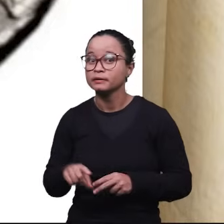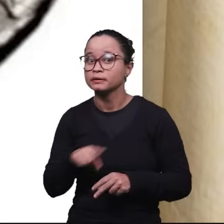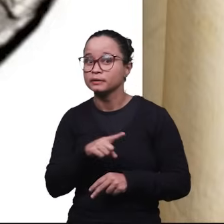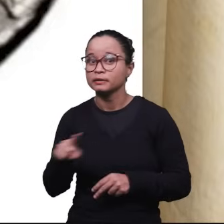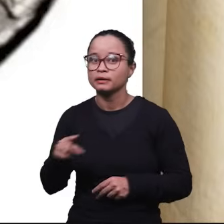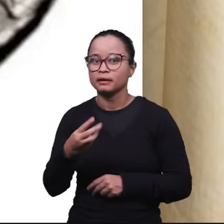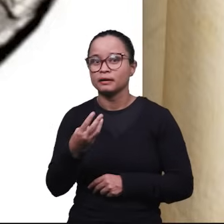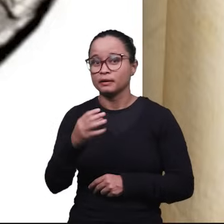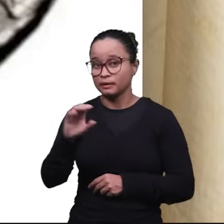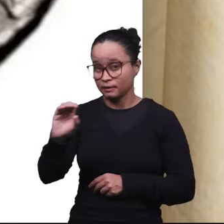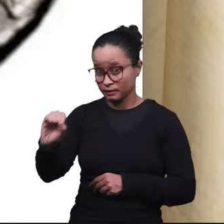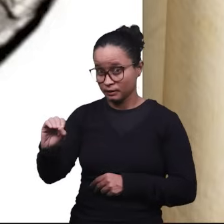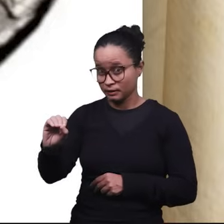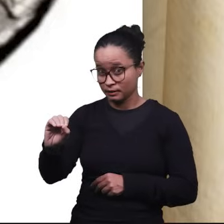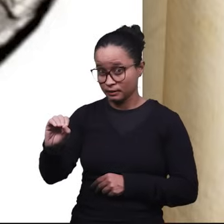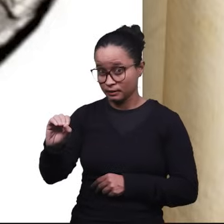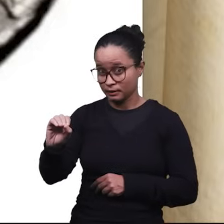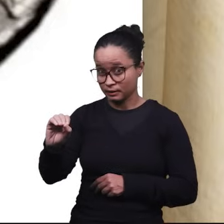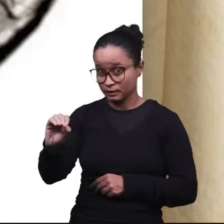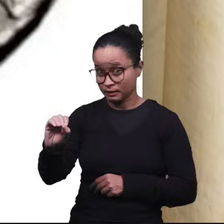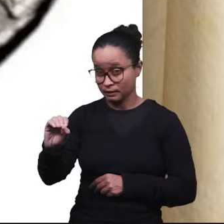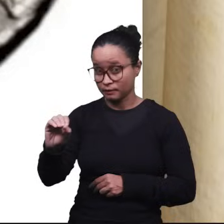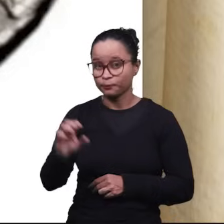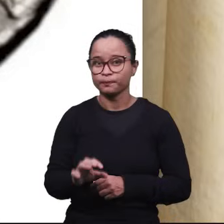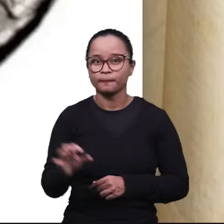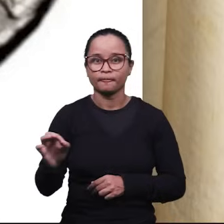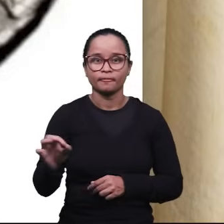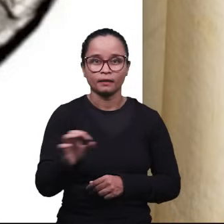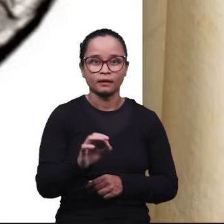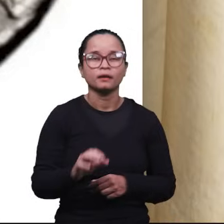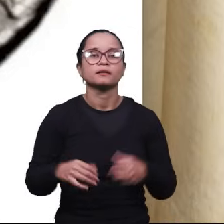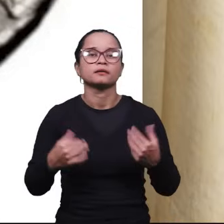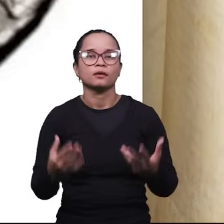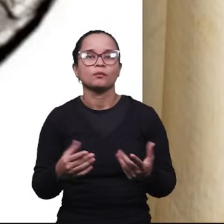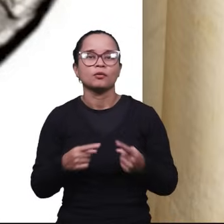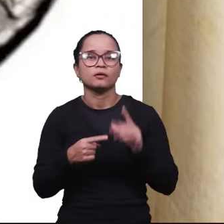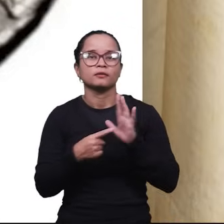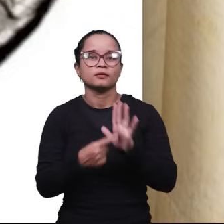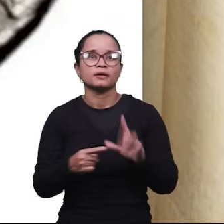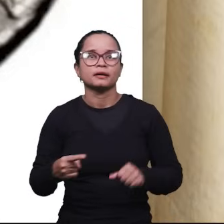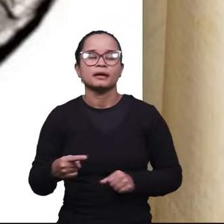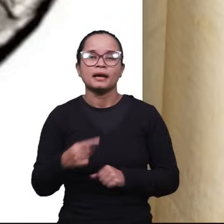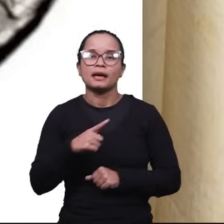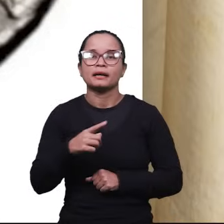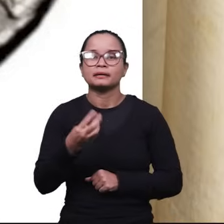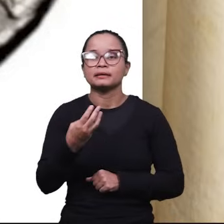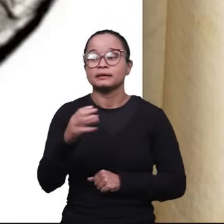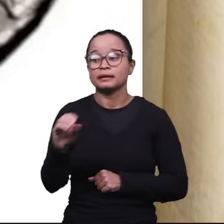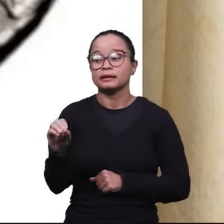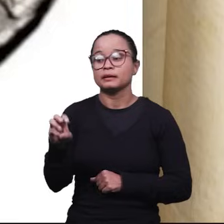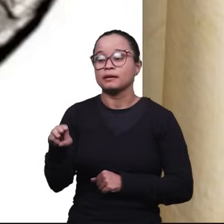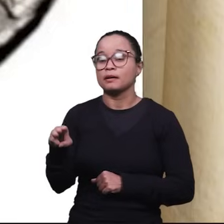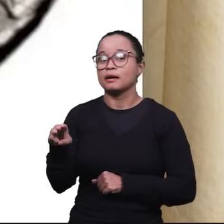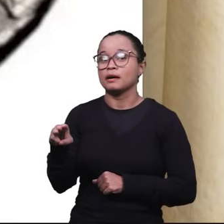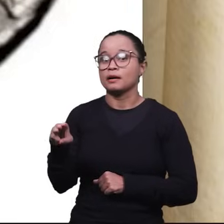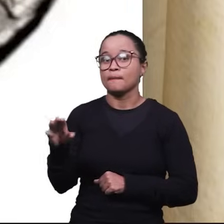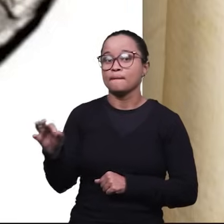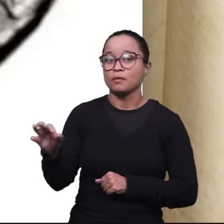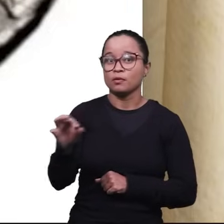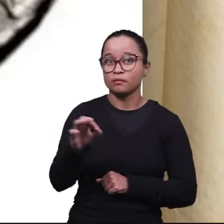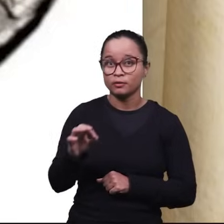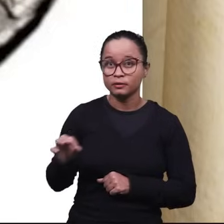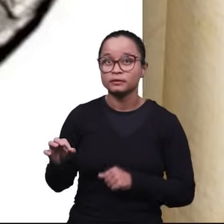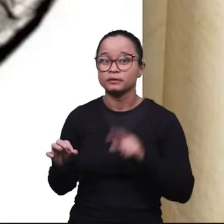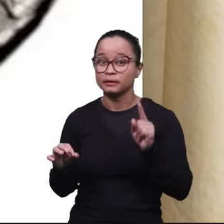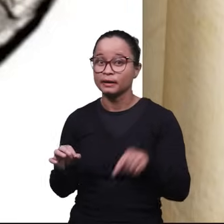essas 30 moedas dadas para Judas eram 30 moedas de prata, 30 shekel de